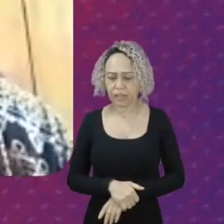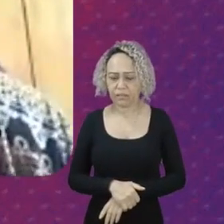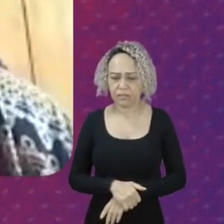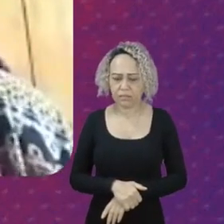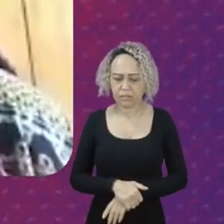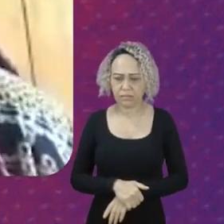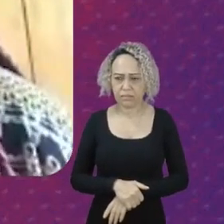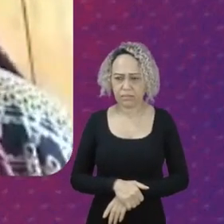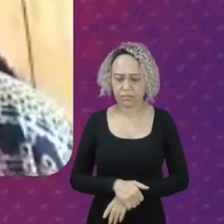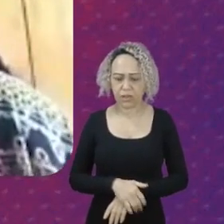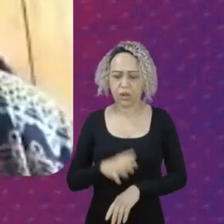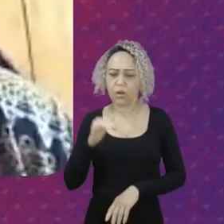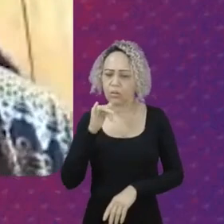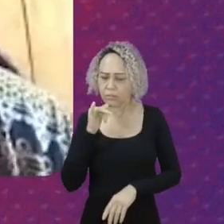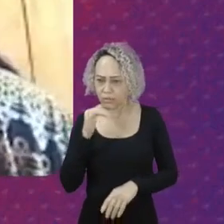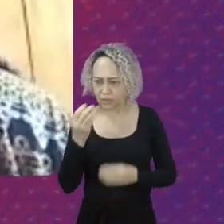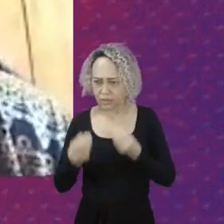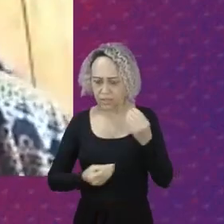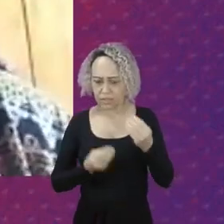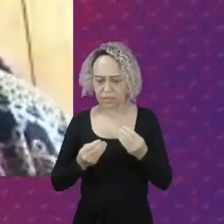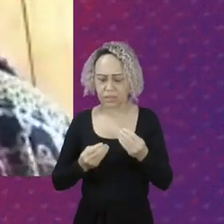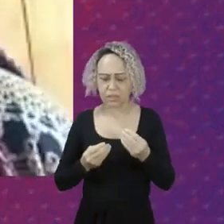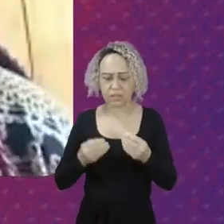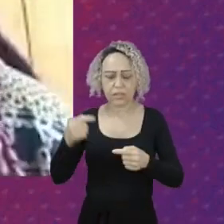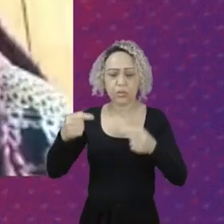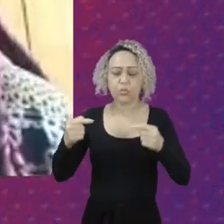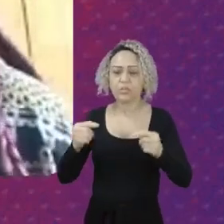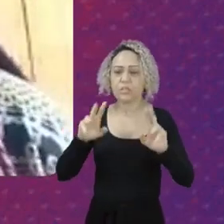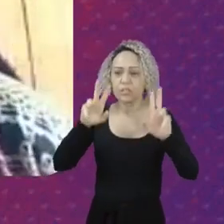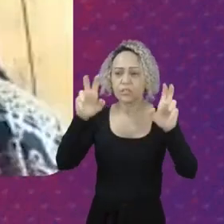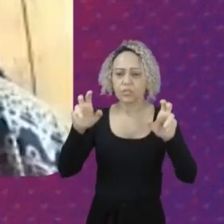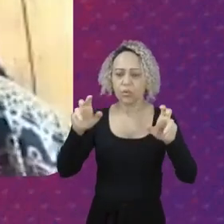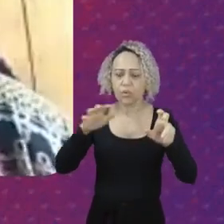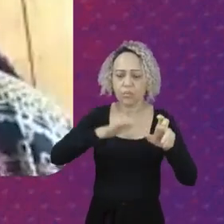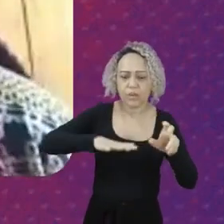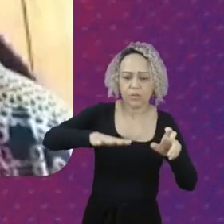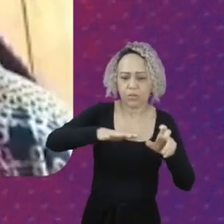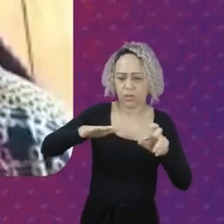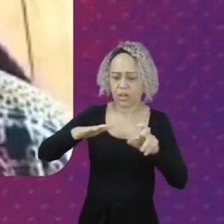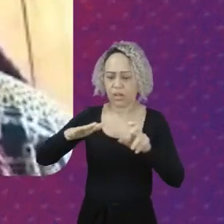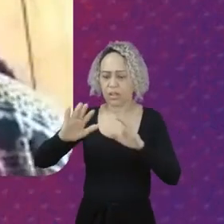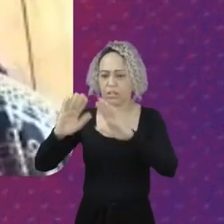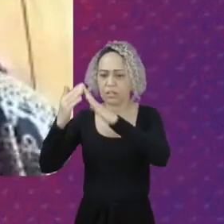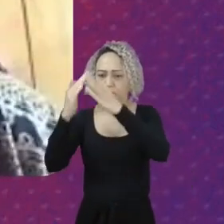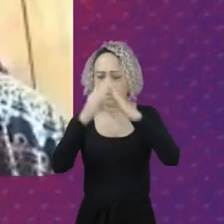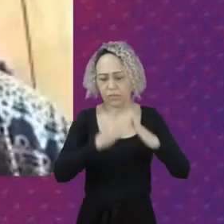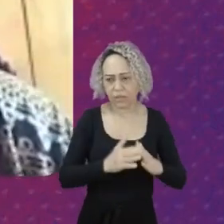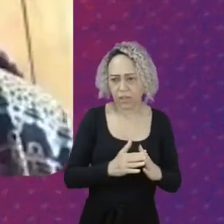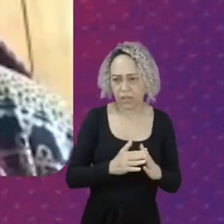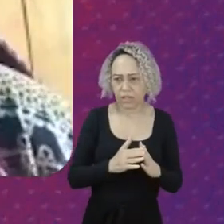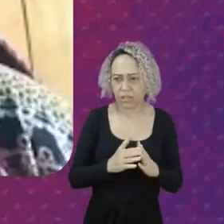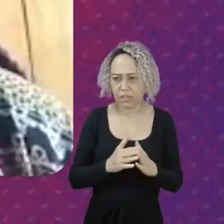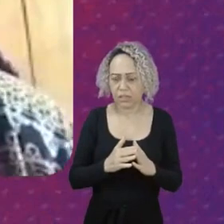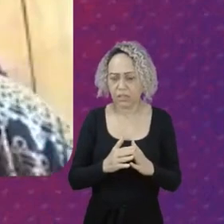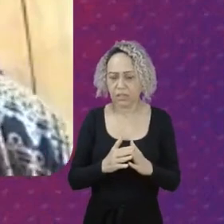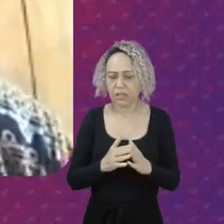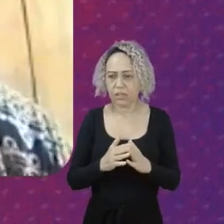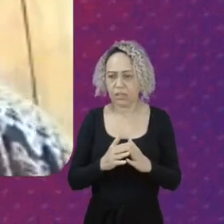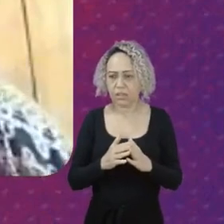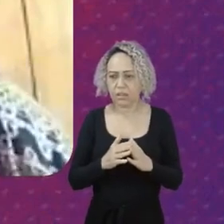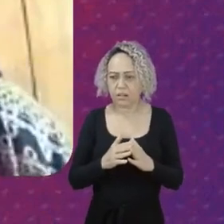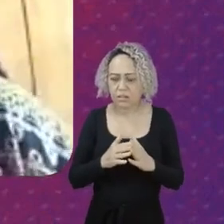né, categorizados como territórios favelizados, de favelas, como